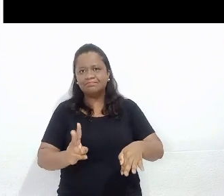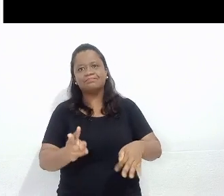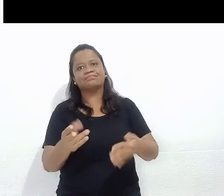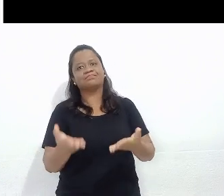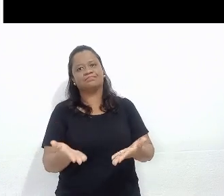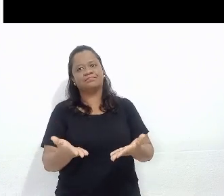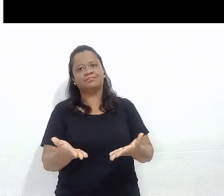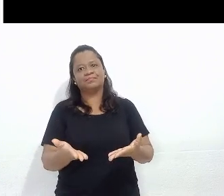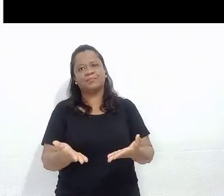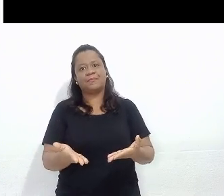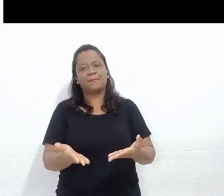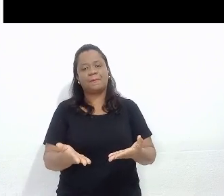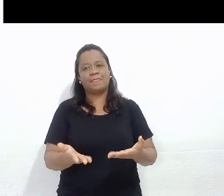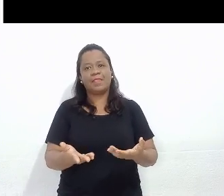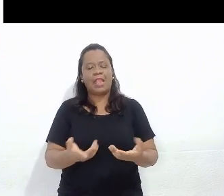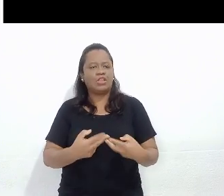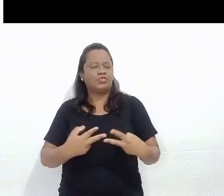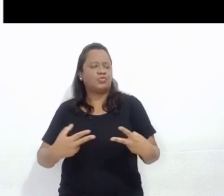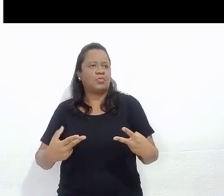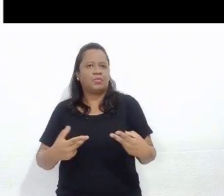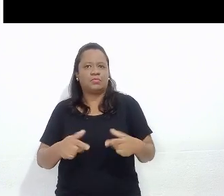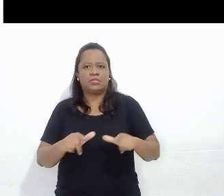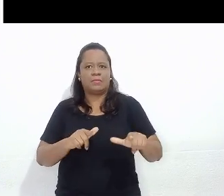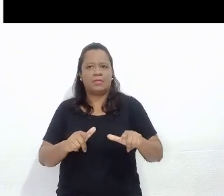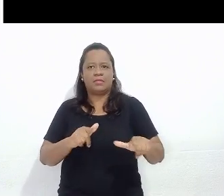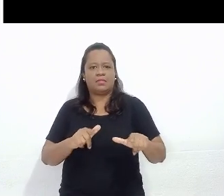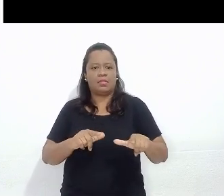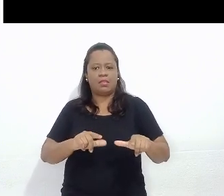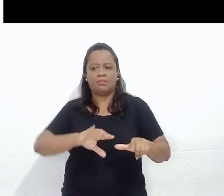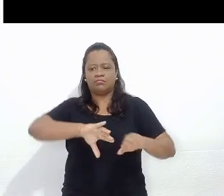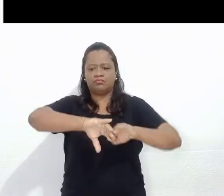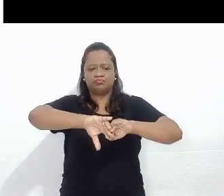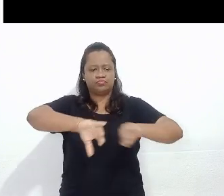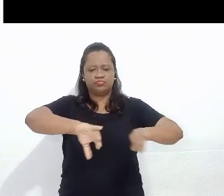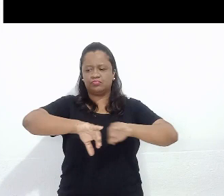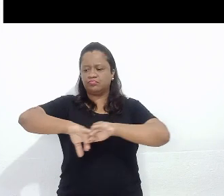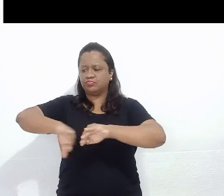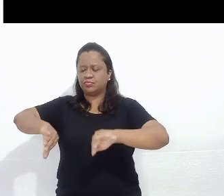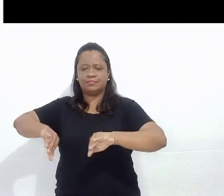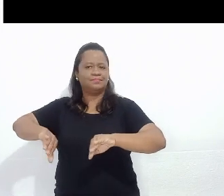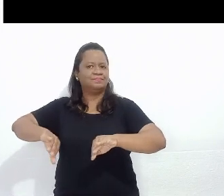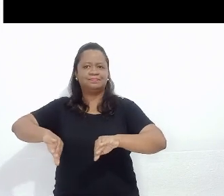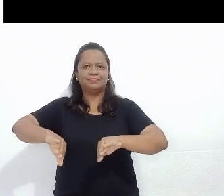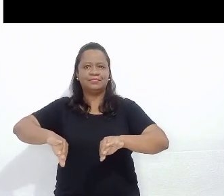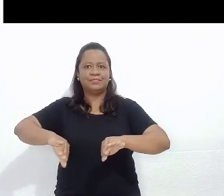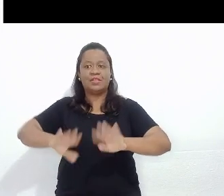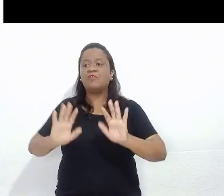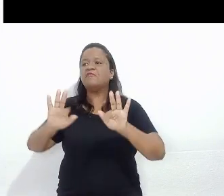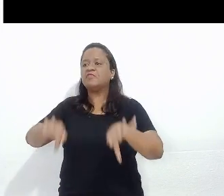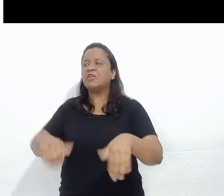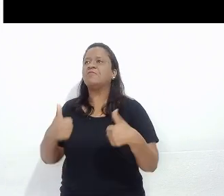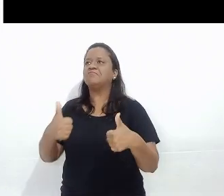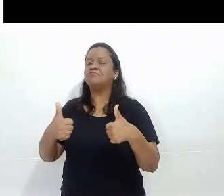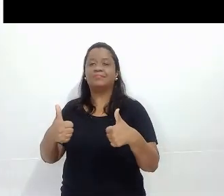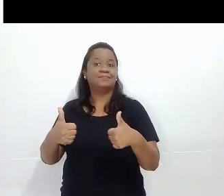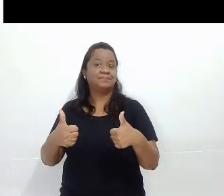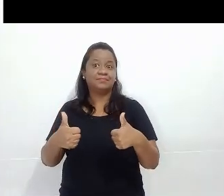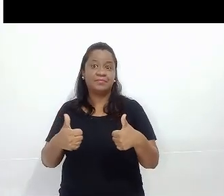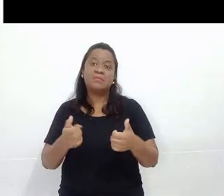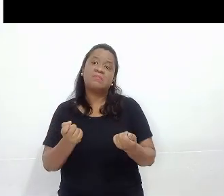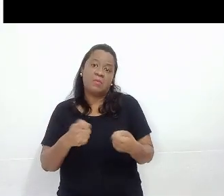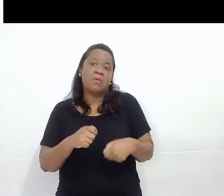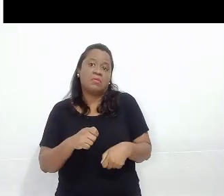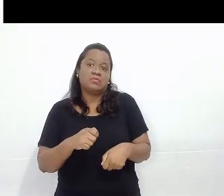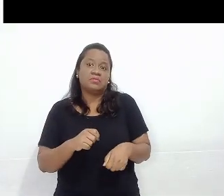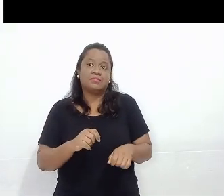Você não imagine que as coisas sendo trabalhadas de forma separada vai dar certo no final. Pode ser que dê, mas e se não der? Você